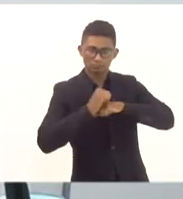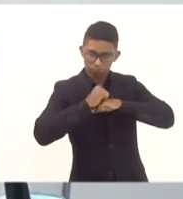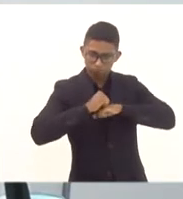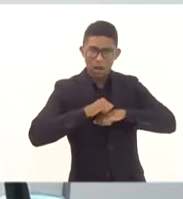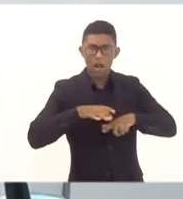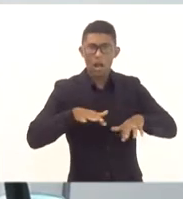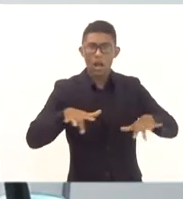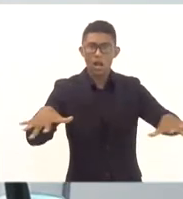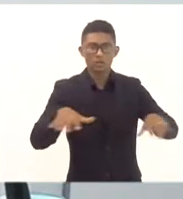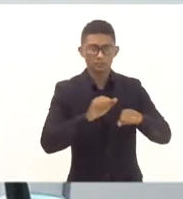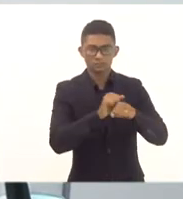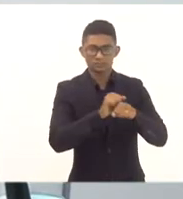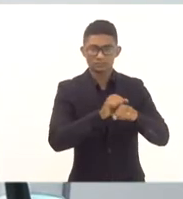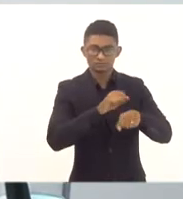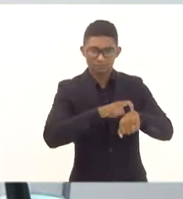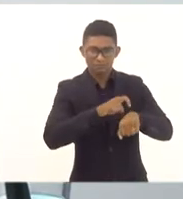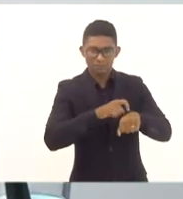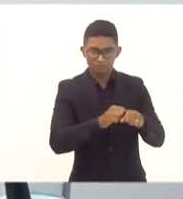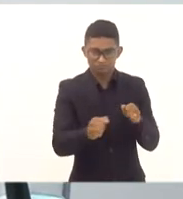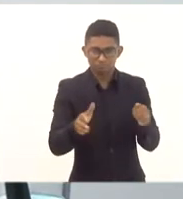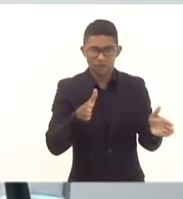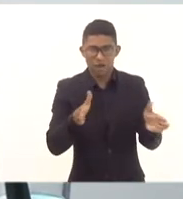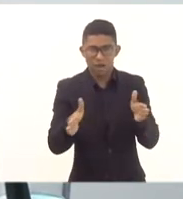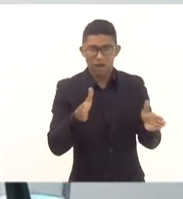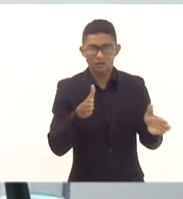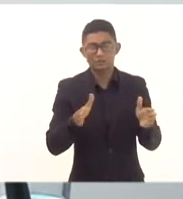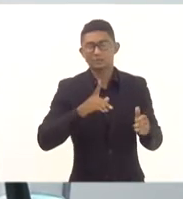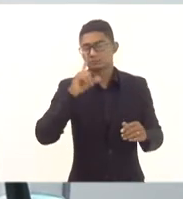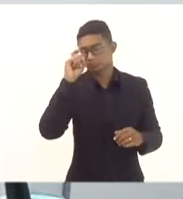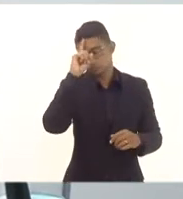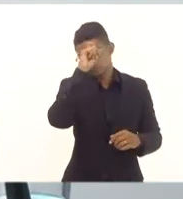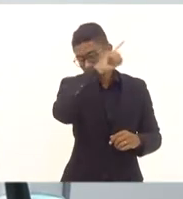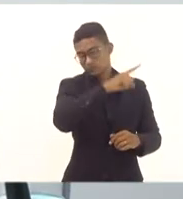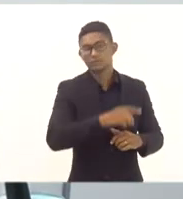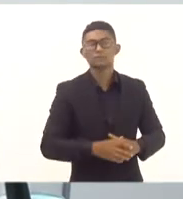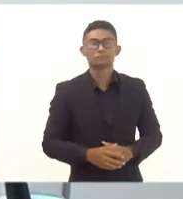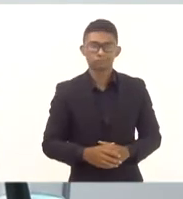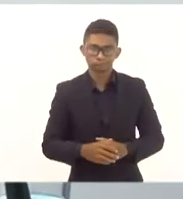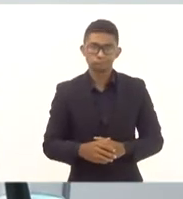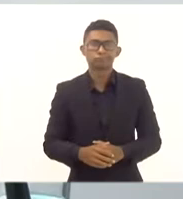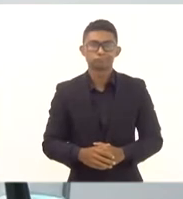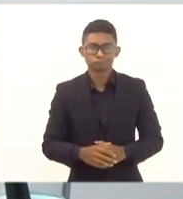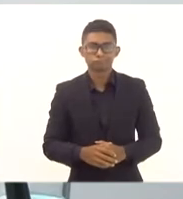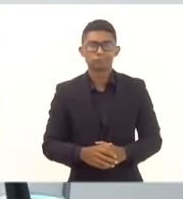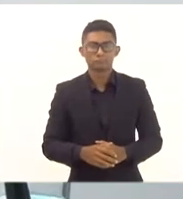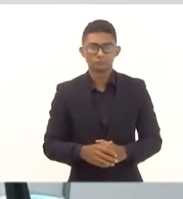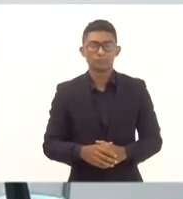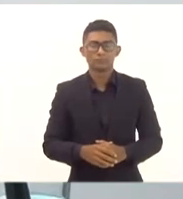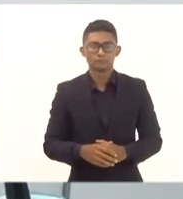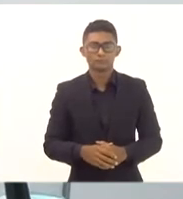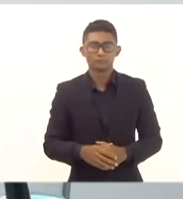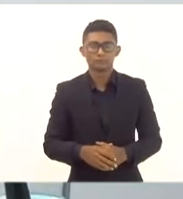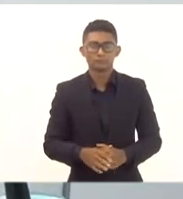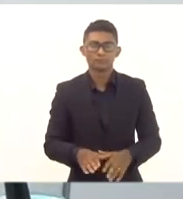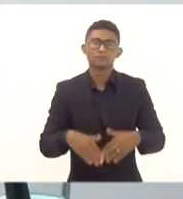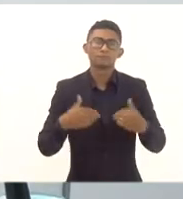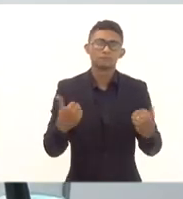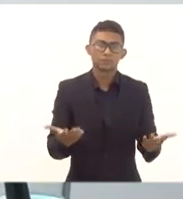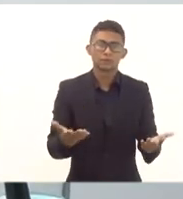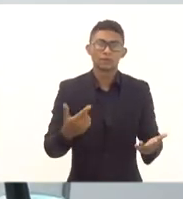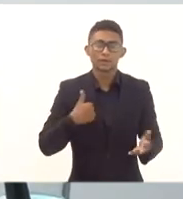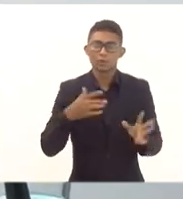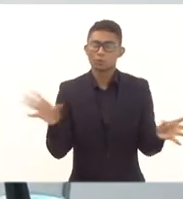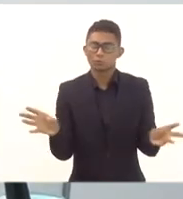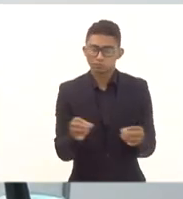até a situações insustentáveis de seus territórios Então são